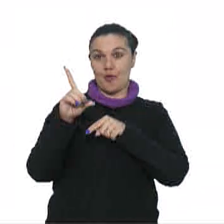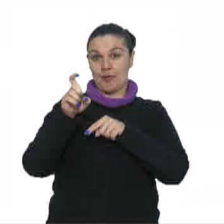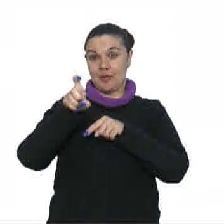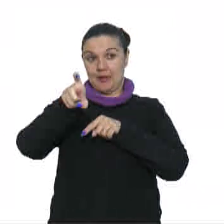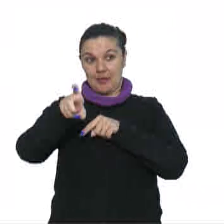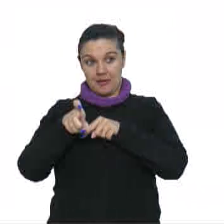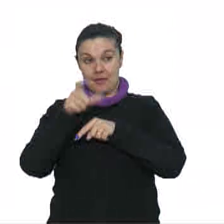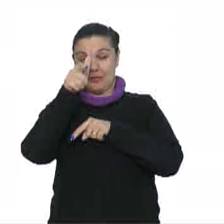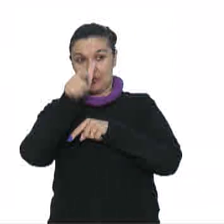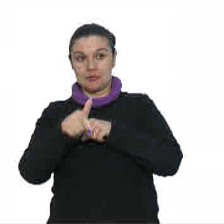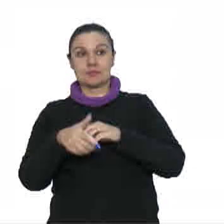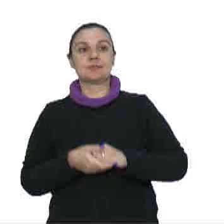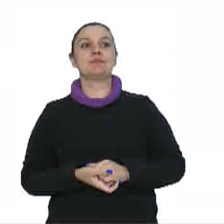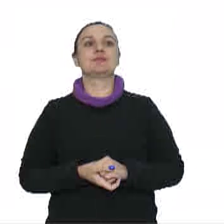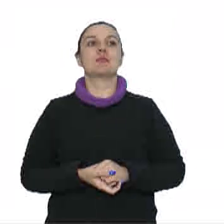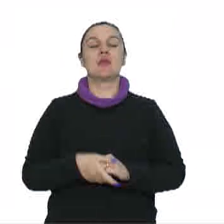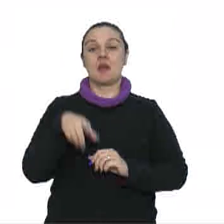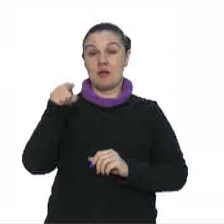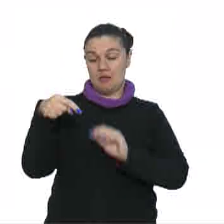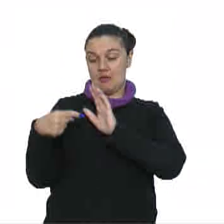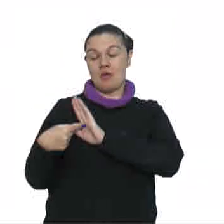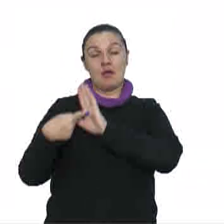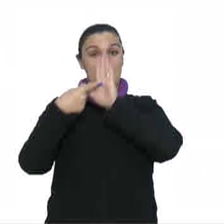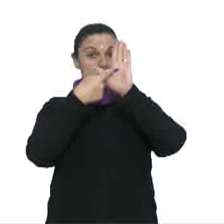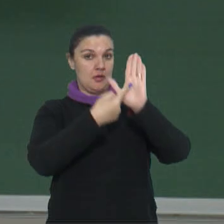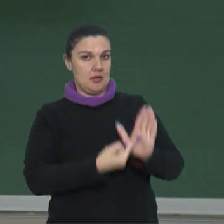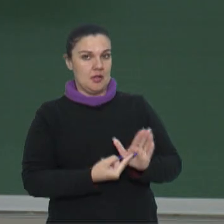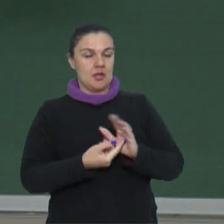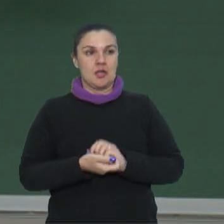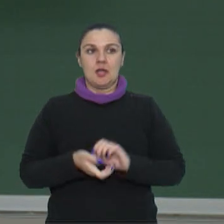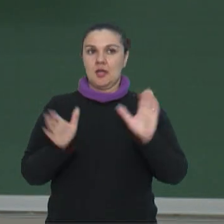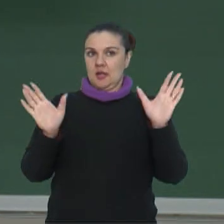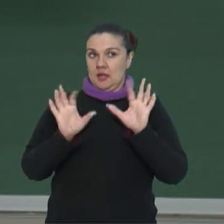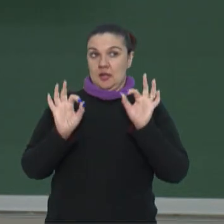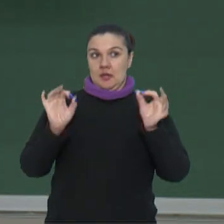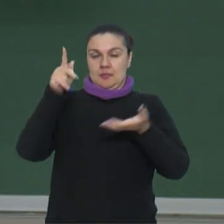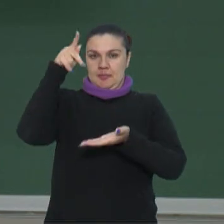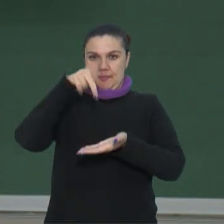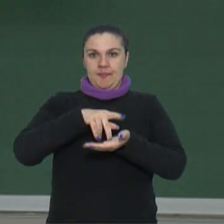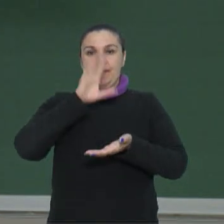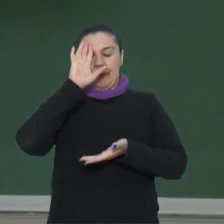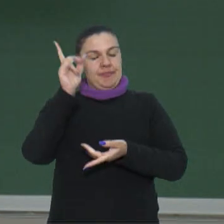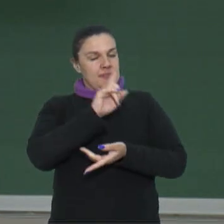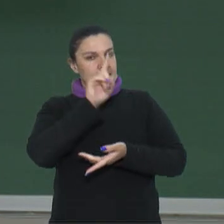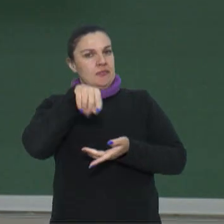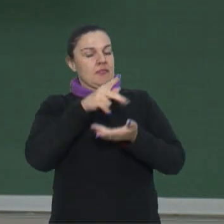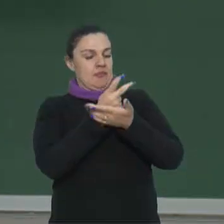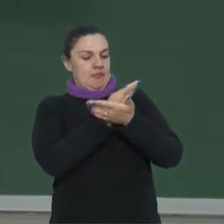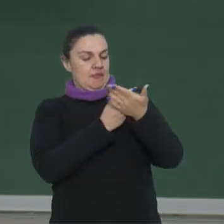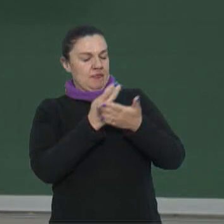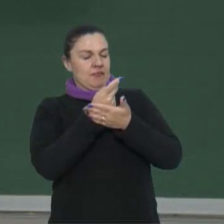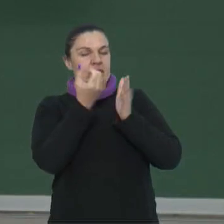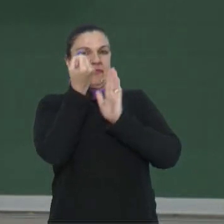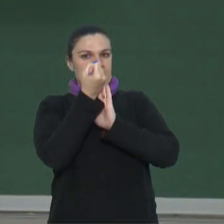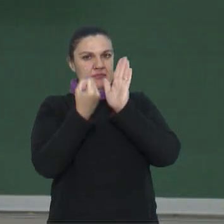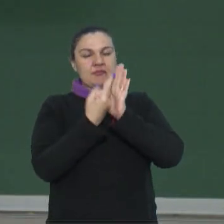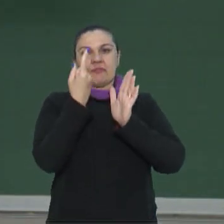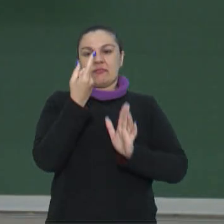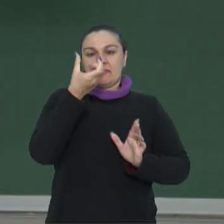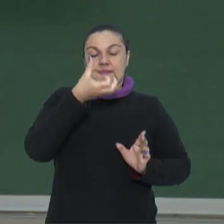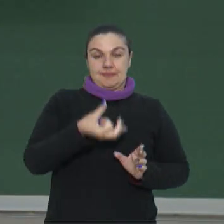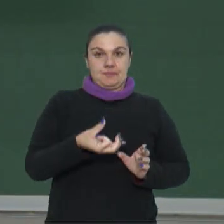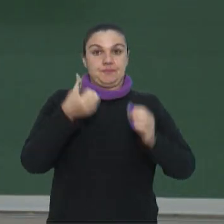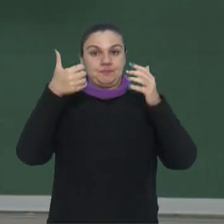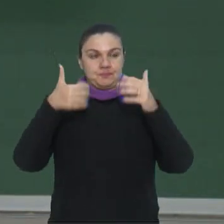Magliabechiano, que o Sr. Roberto comentou, é uma representação, não está acontecendo, isso é um desenho do século XVI,